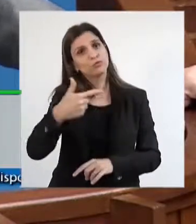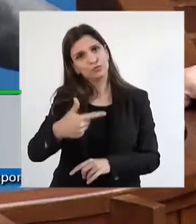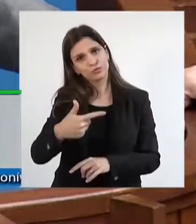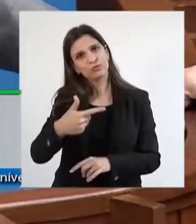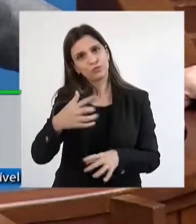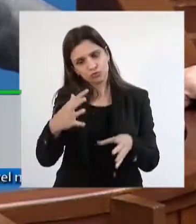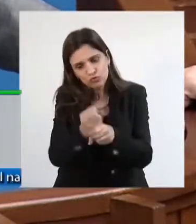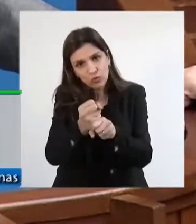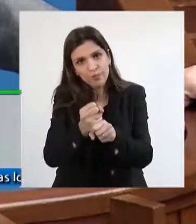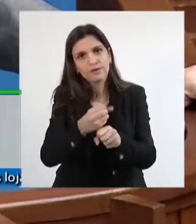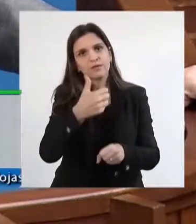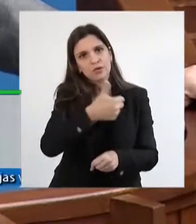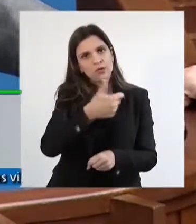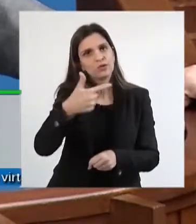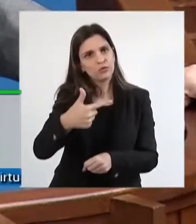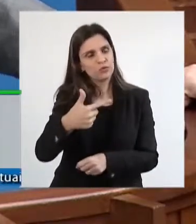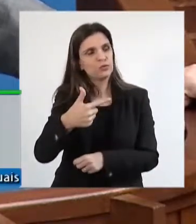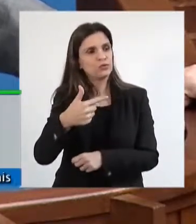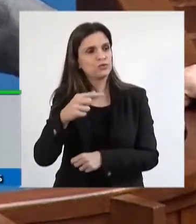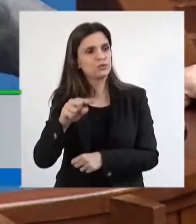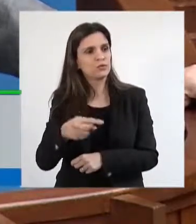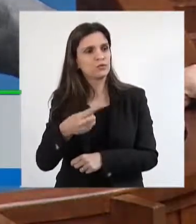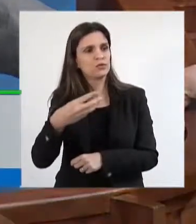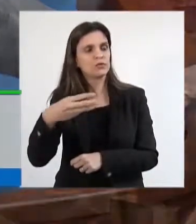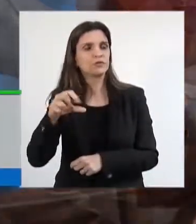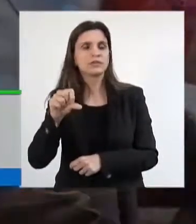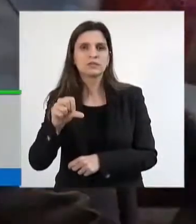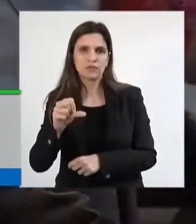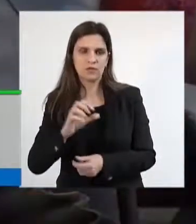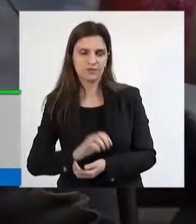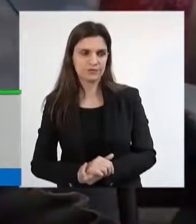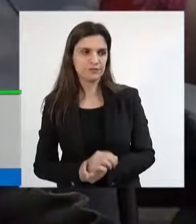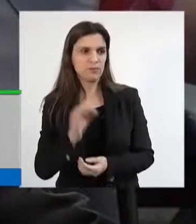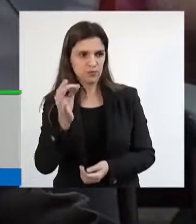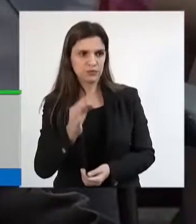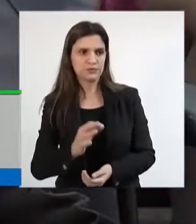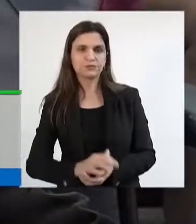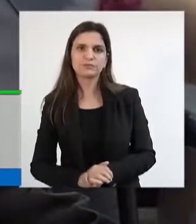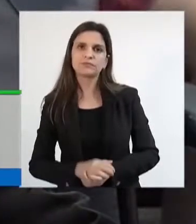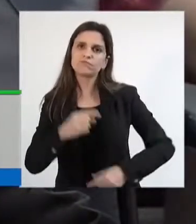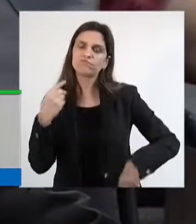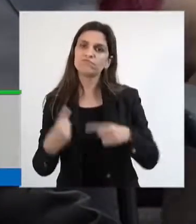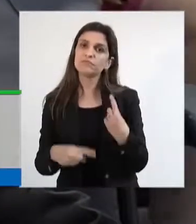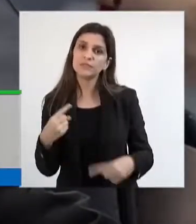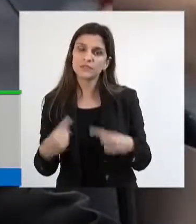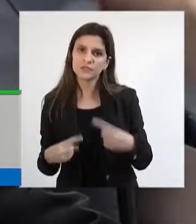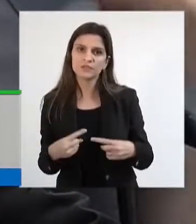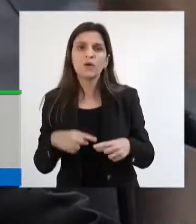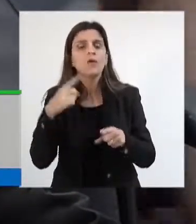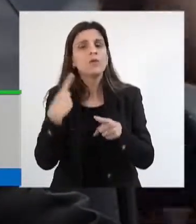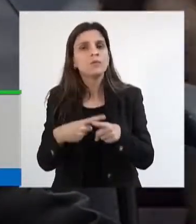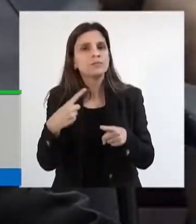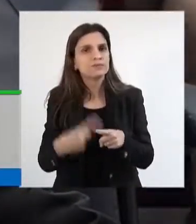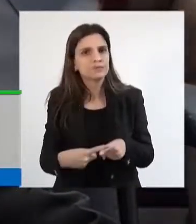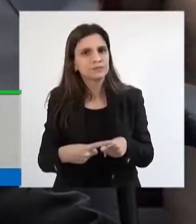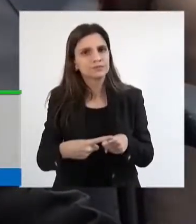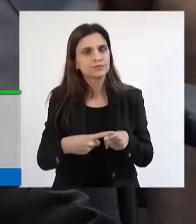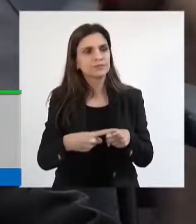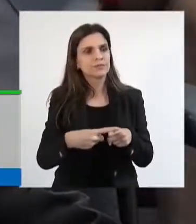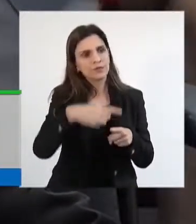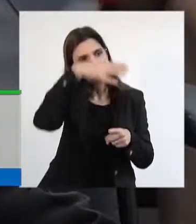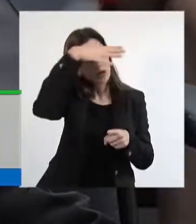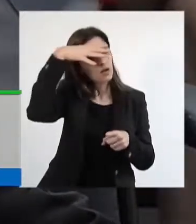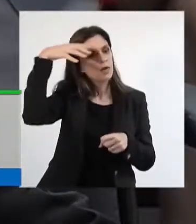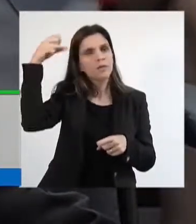Na parcela B aqui, existe alguma discussão. Por exemplo, por que o Mato Grosso teve um